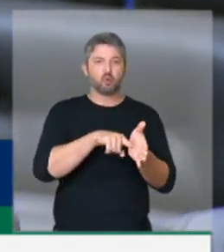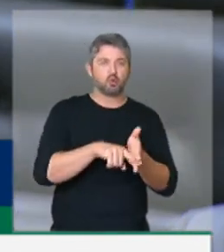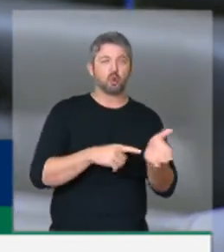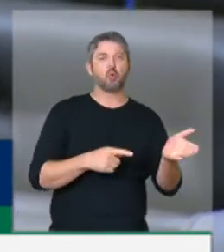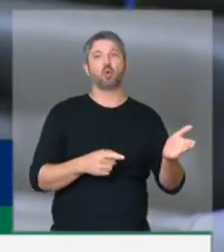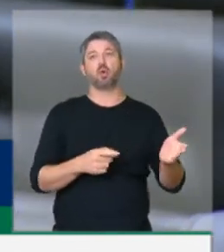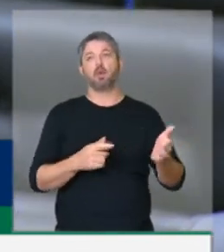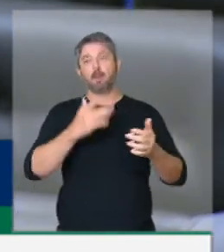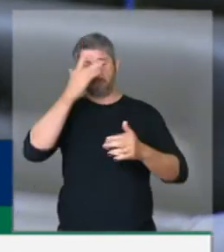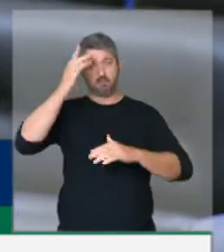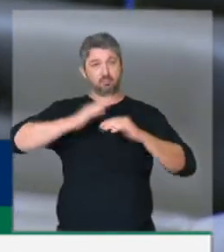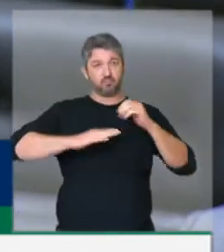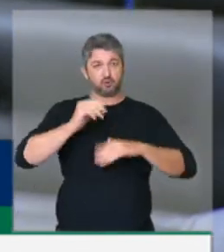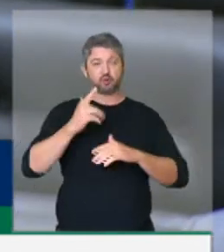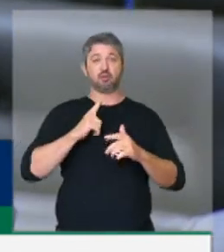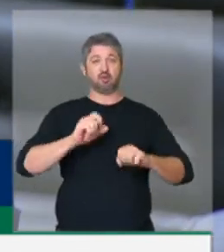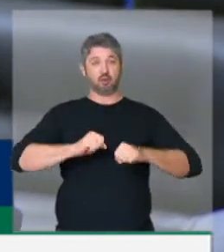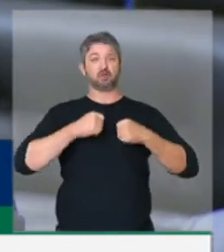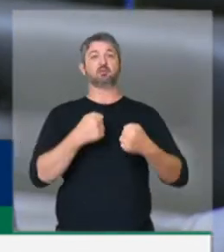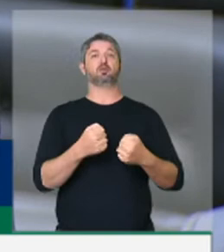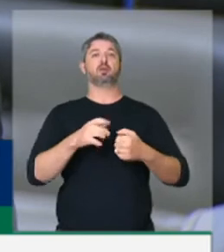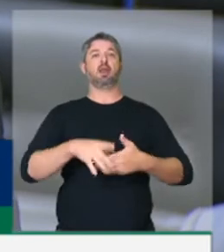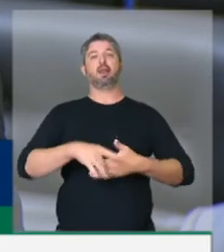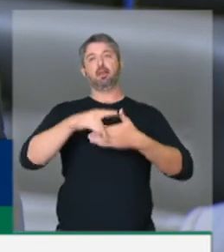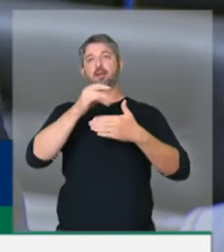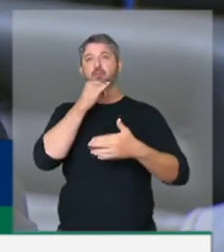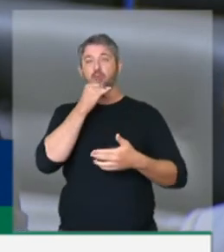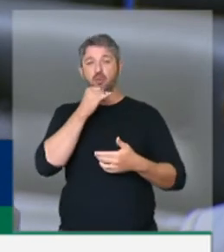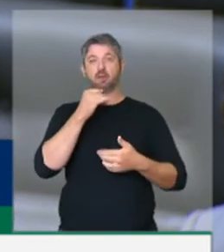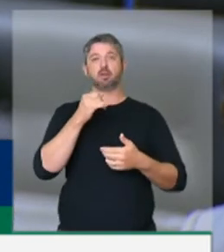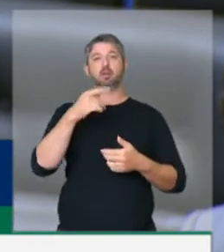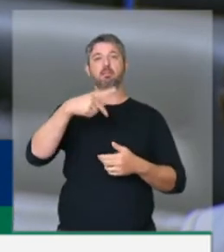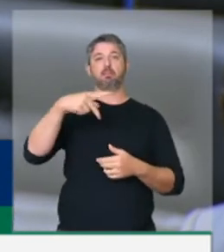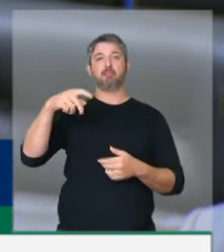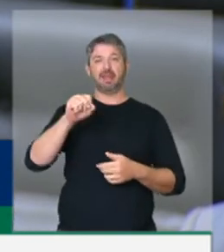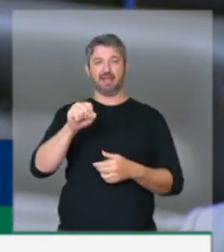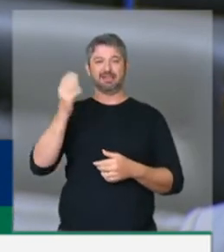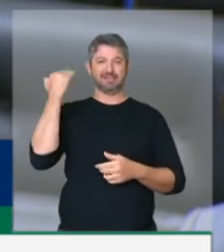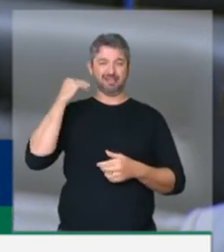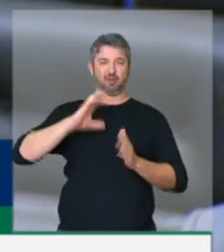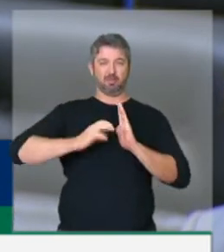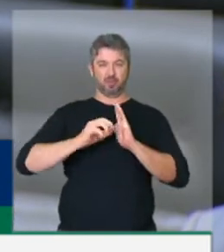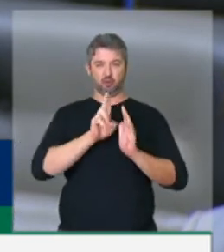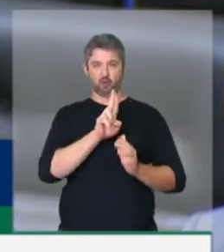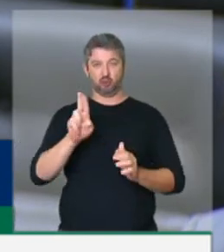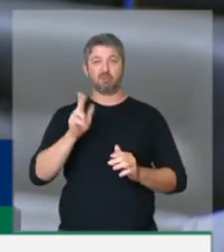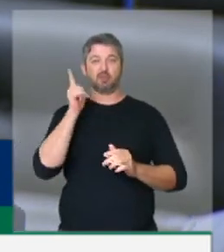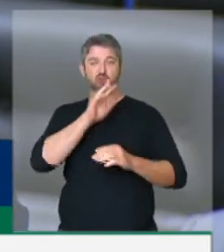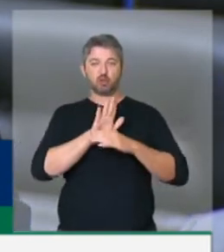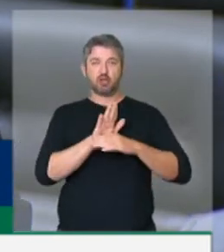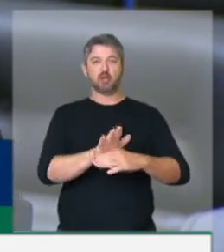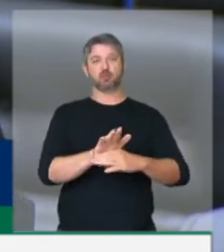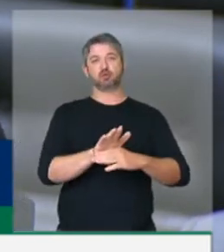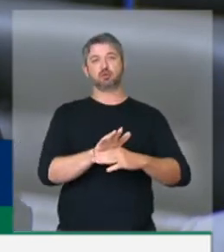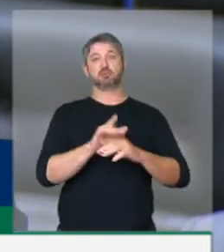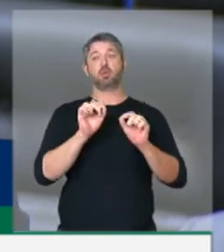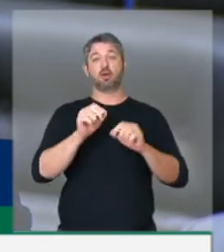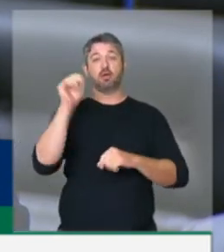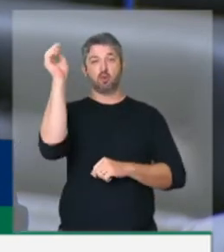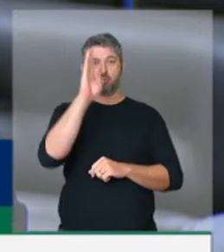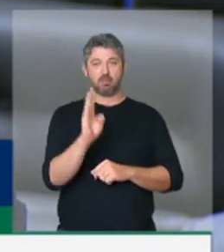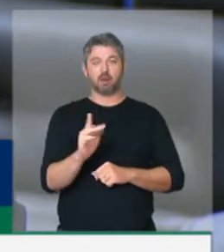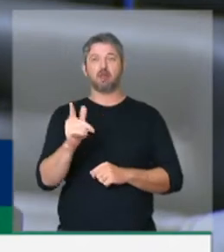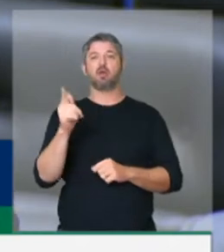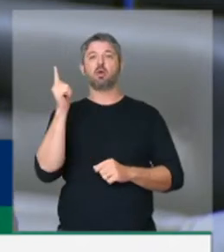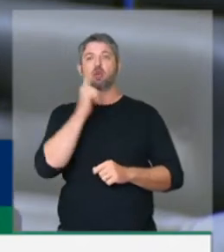com pessoas dedicadas da liderança do então PPS, para lhe dar a sua contribuição para que o país